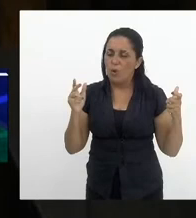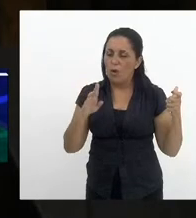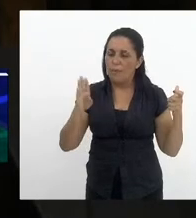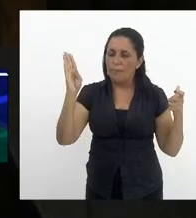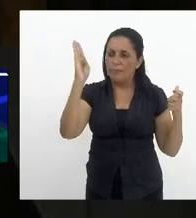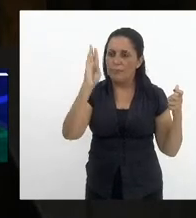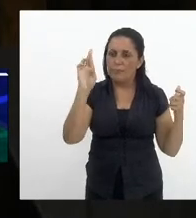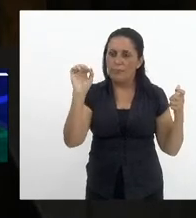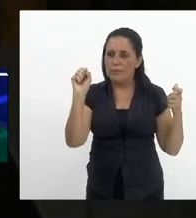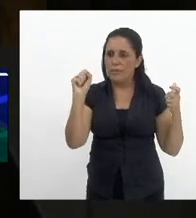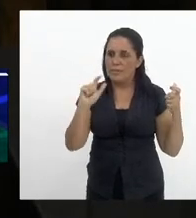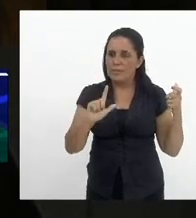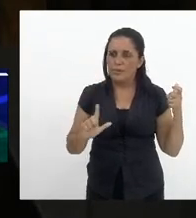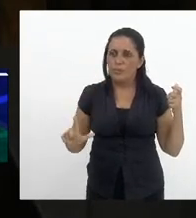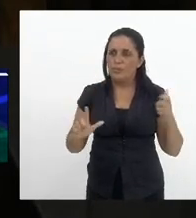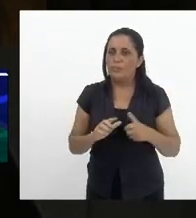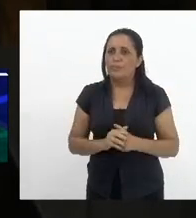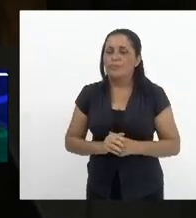Brasil.